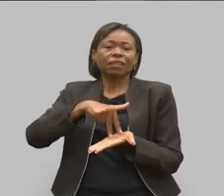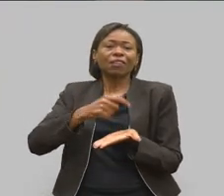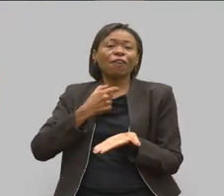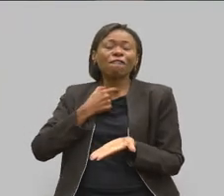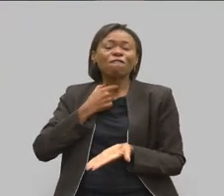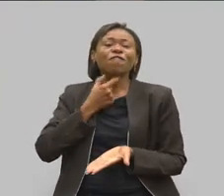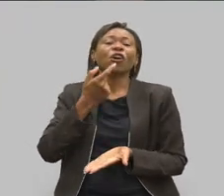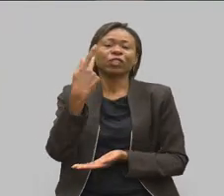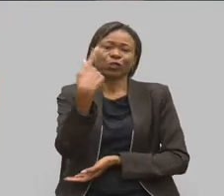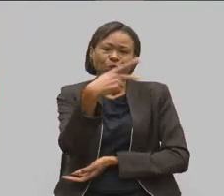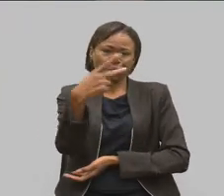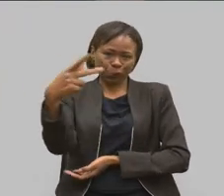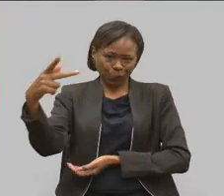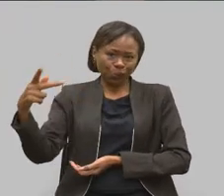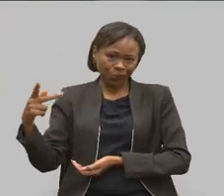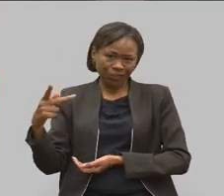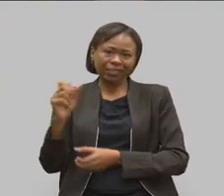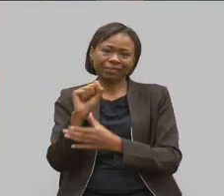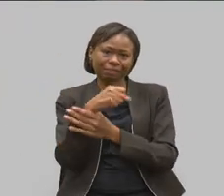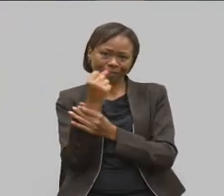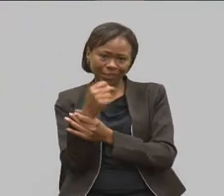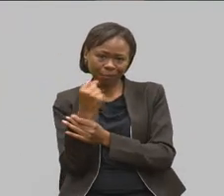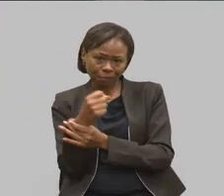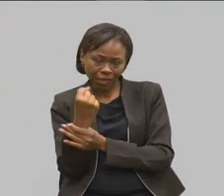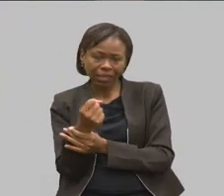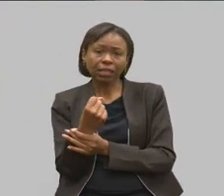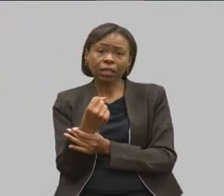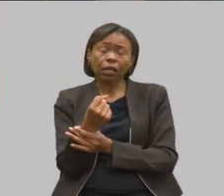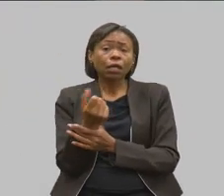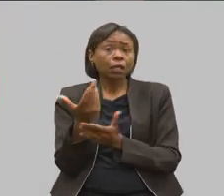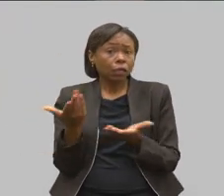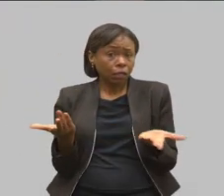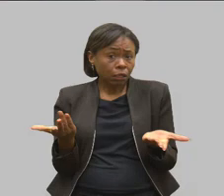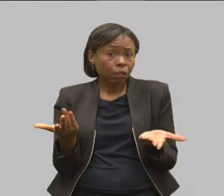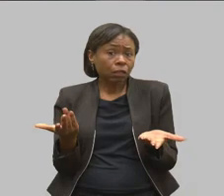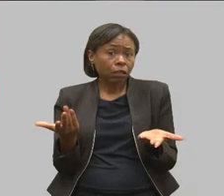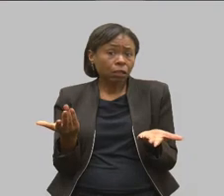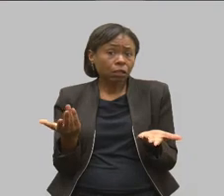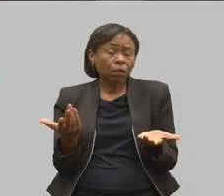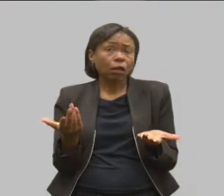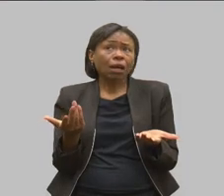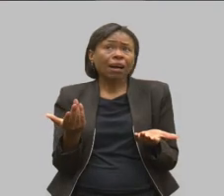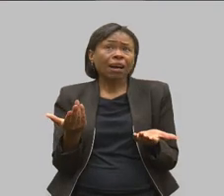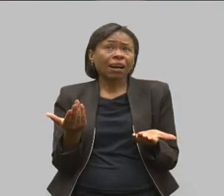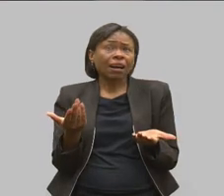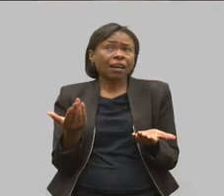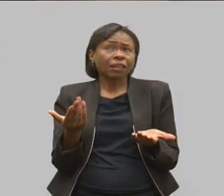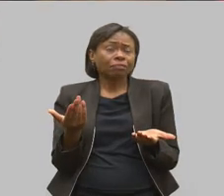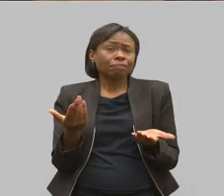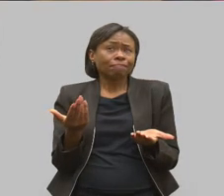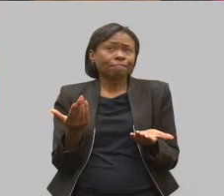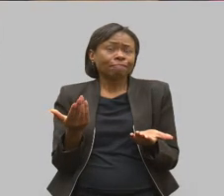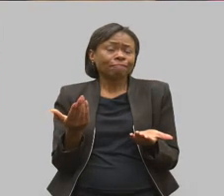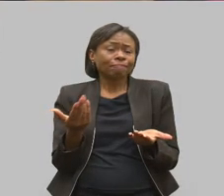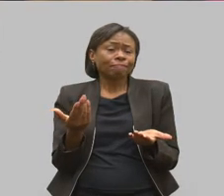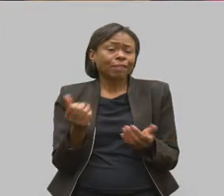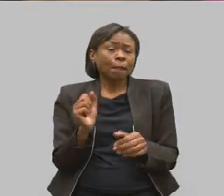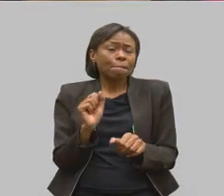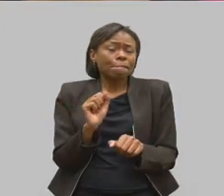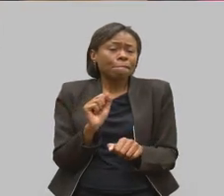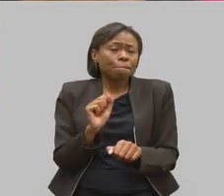vocês fisioterapeutas e tudo isso se iniciou muito antes de eu chegar a essa